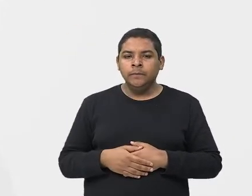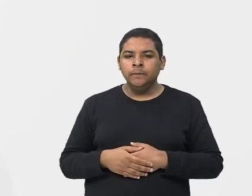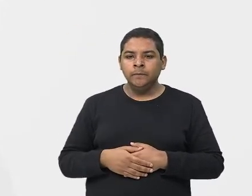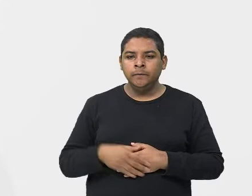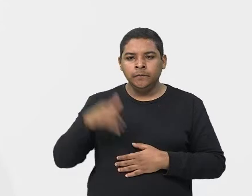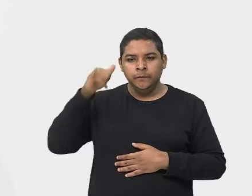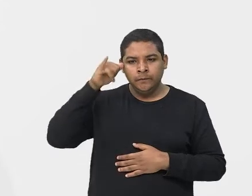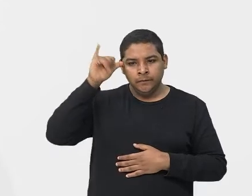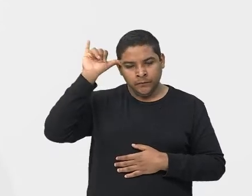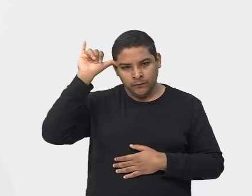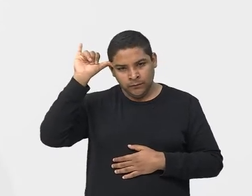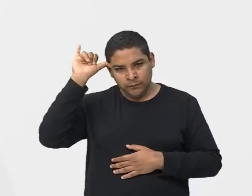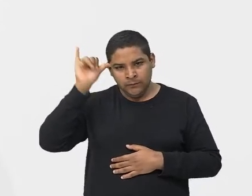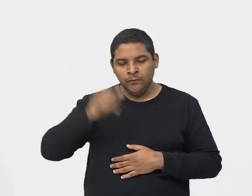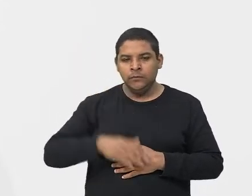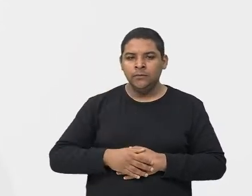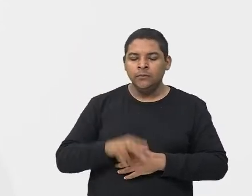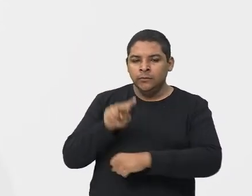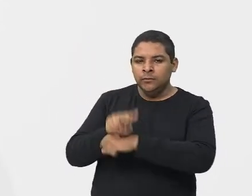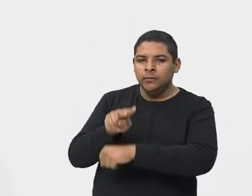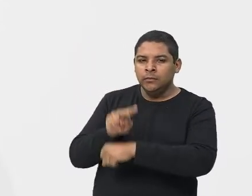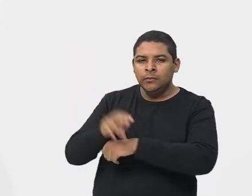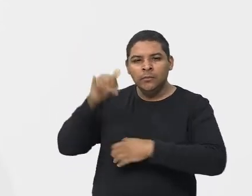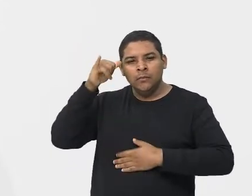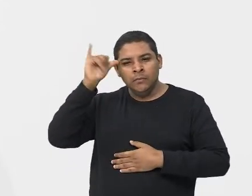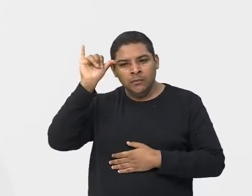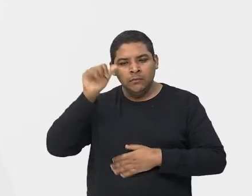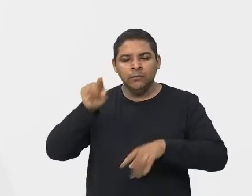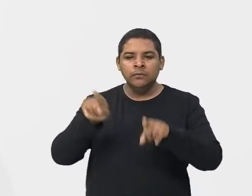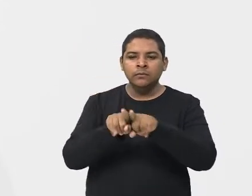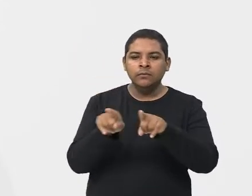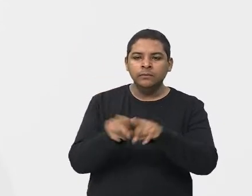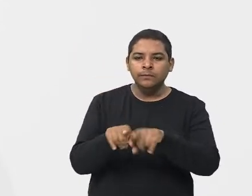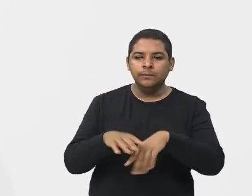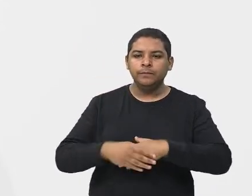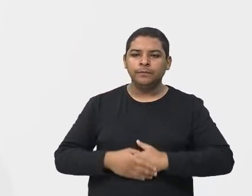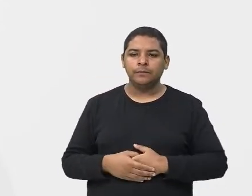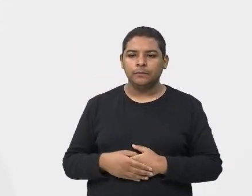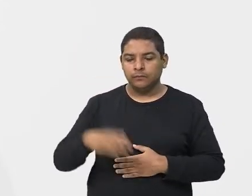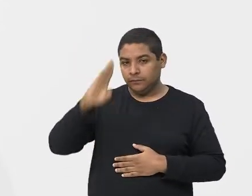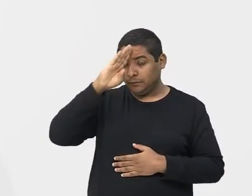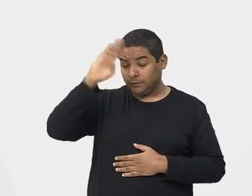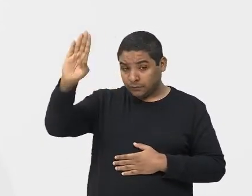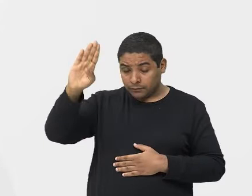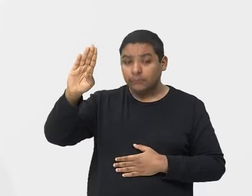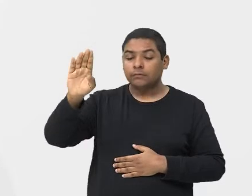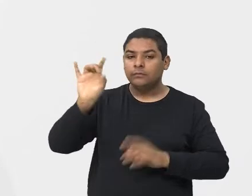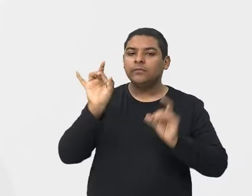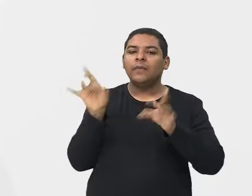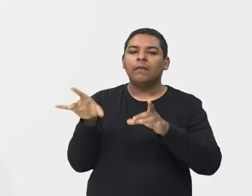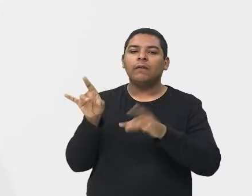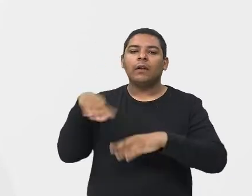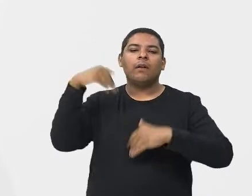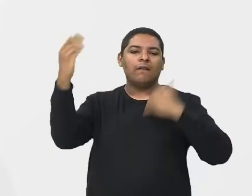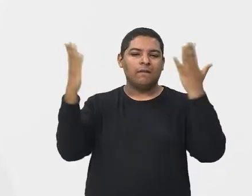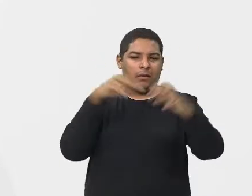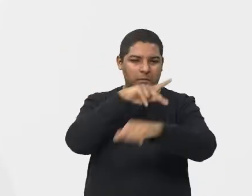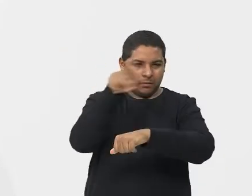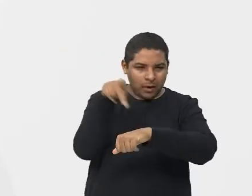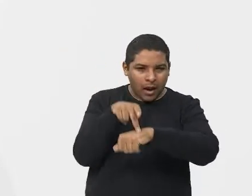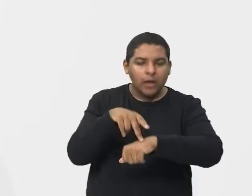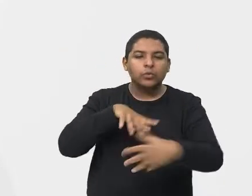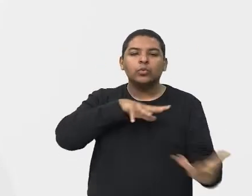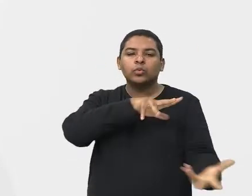aí da criação de bovinos, sendo dos maiores exportadores também de carne bovina do